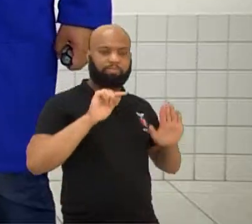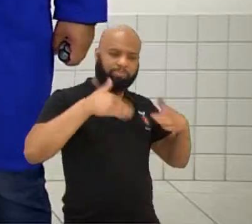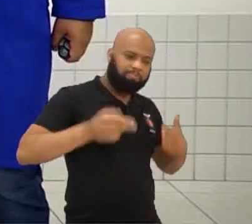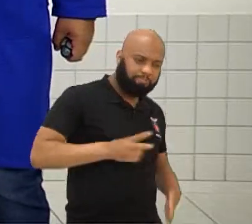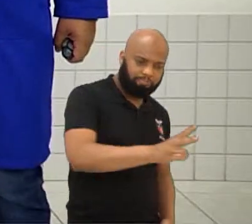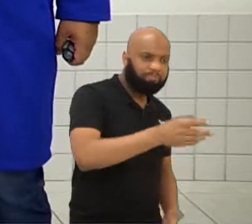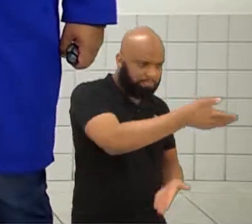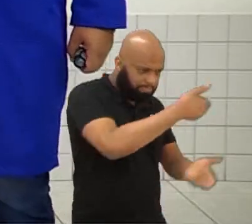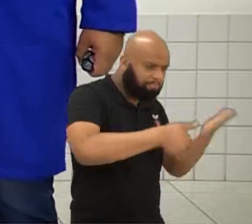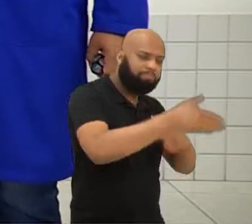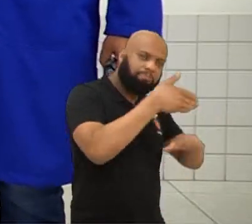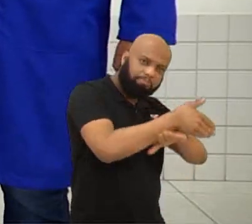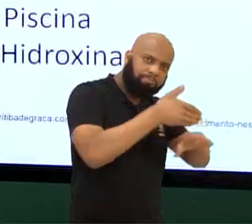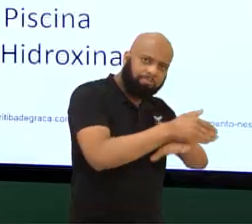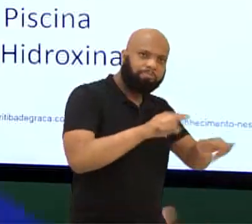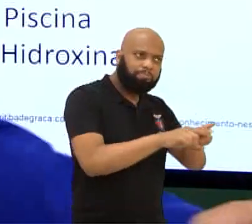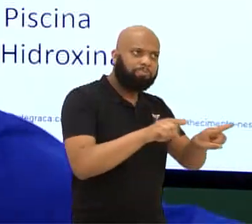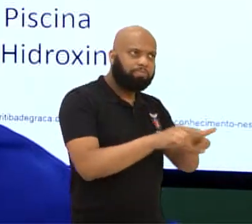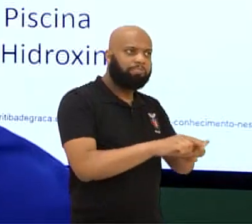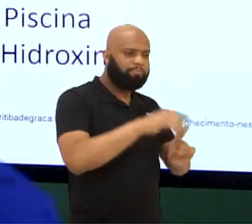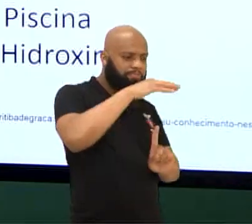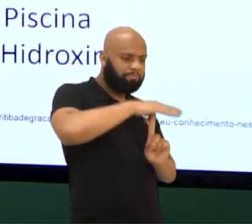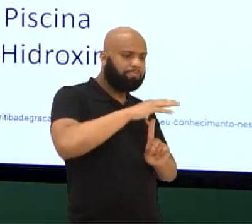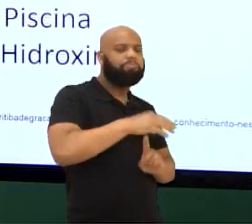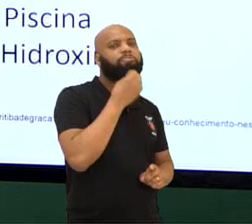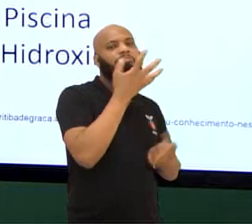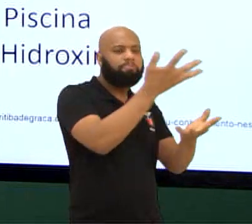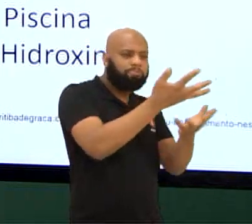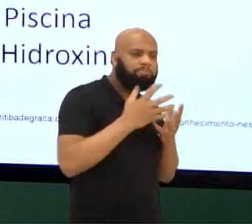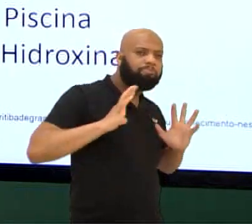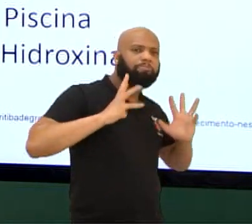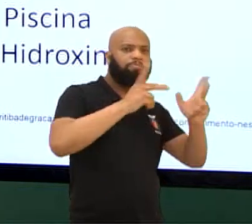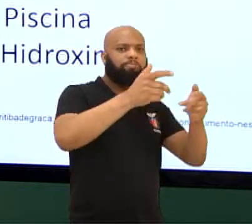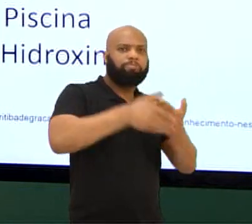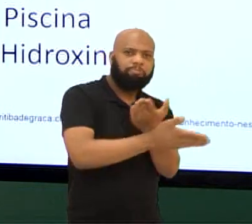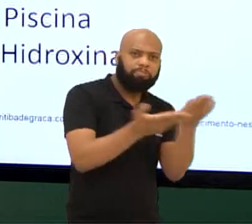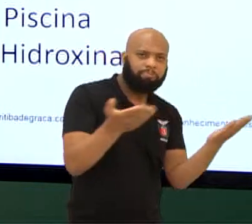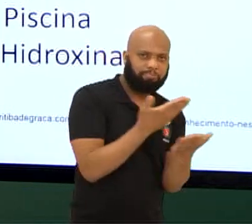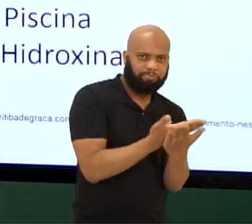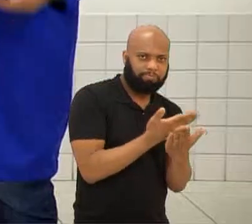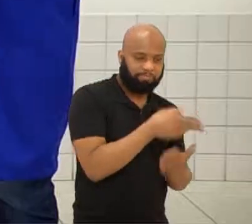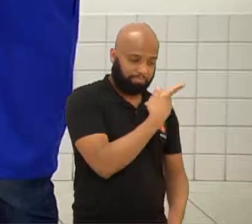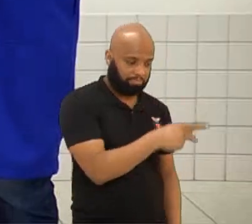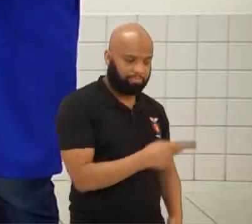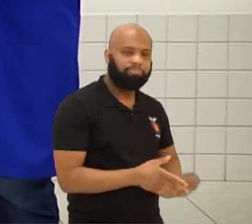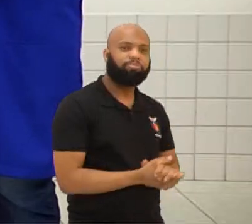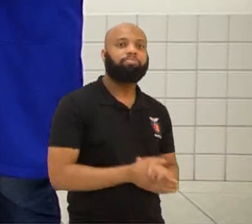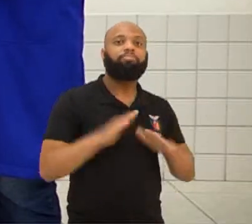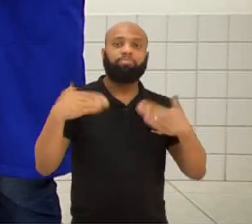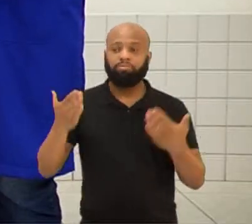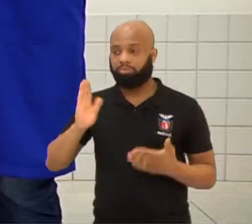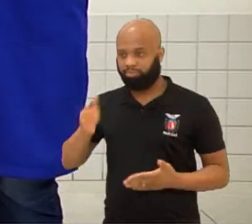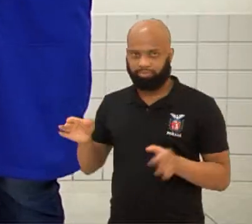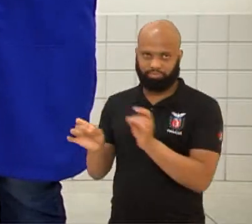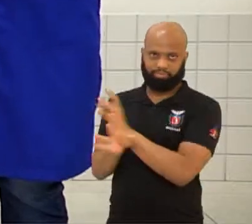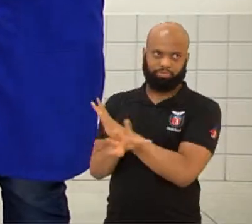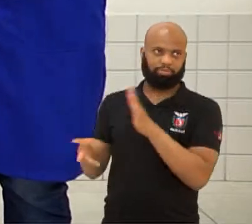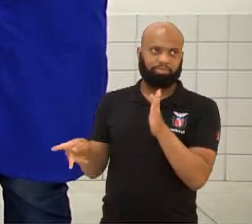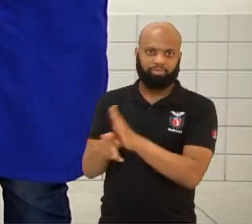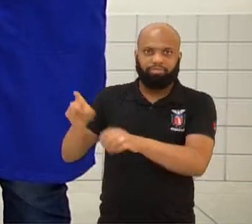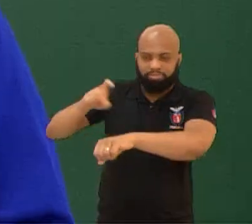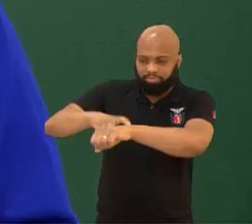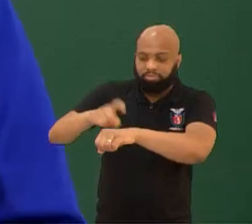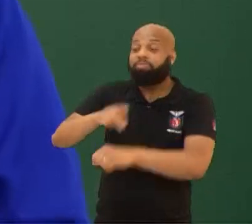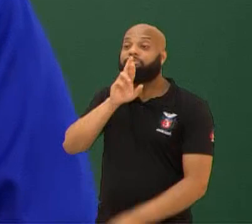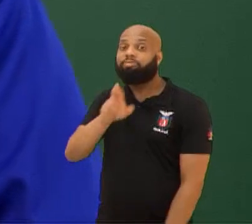para participar, né? Ao nosso Paraná, sejam todos muito bem-vindos ali para a nossa aula, né? Então, nós já finalizamos com o